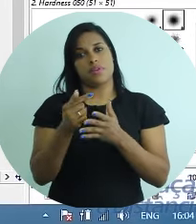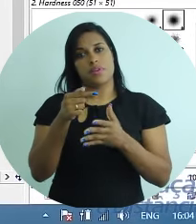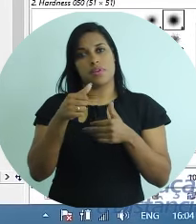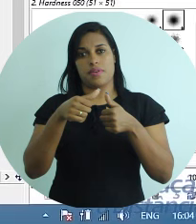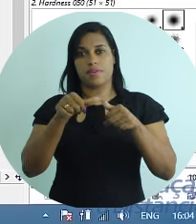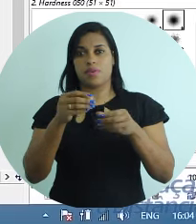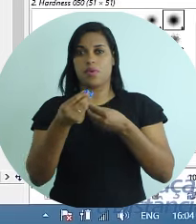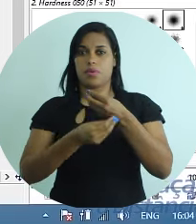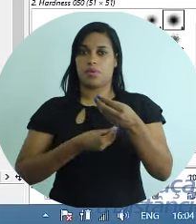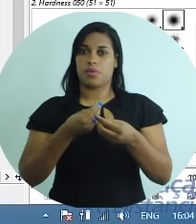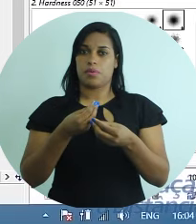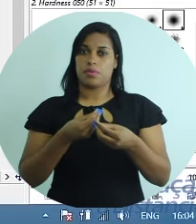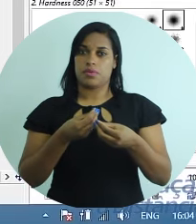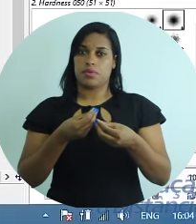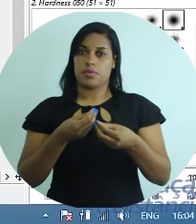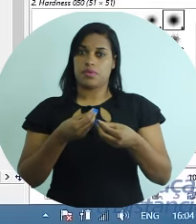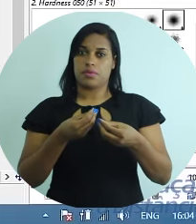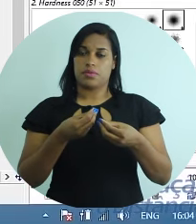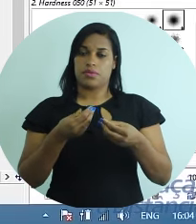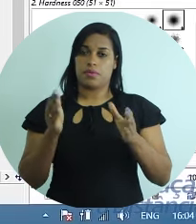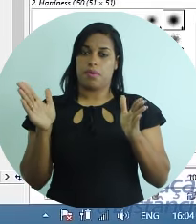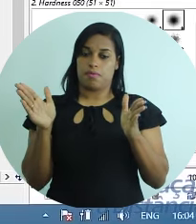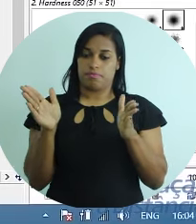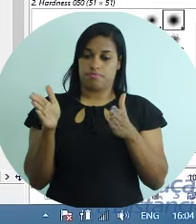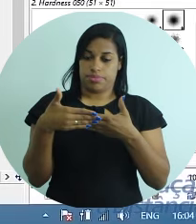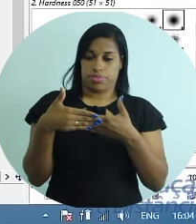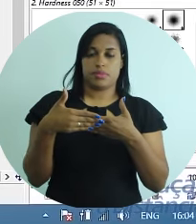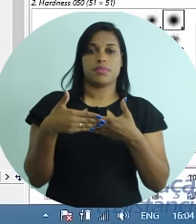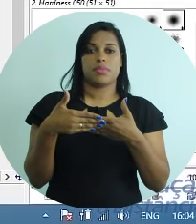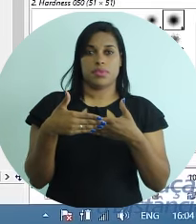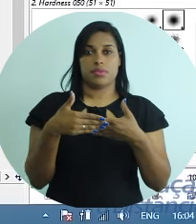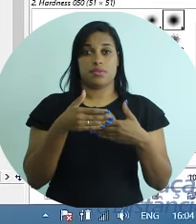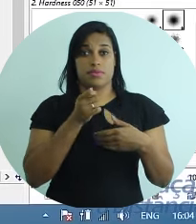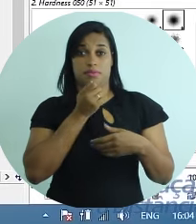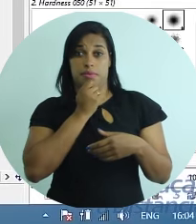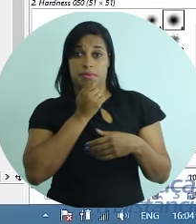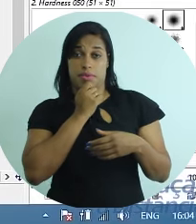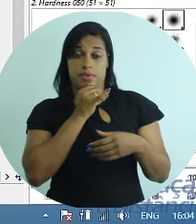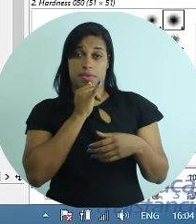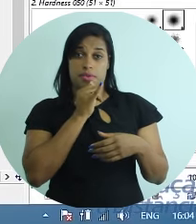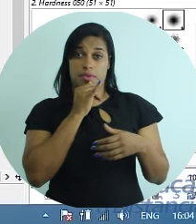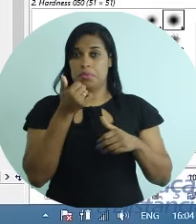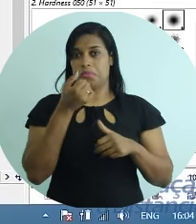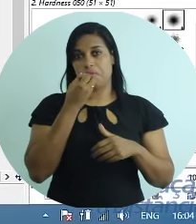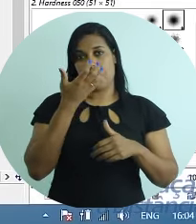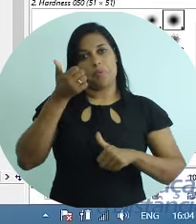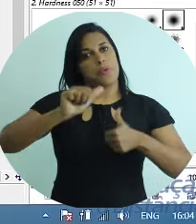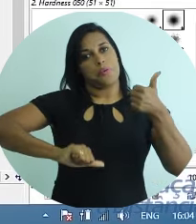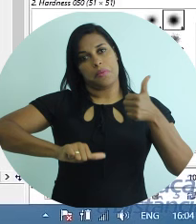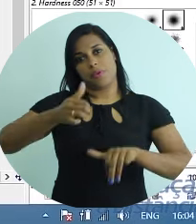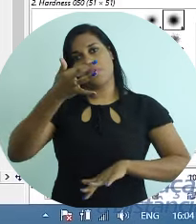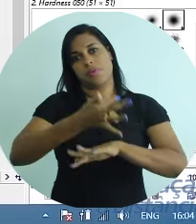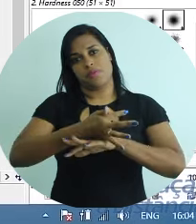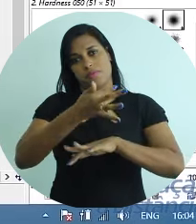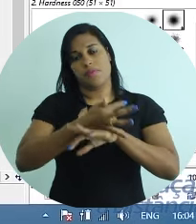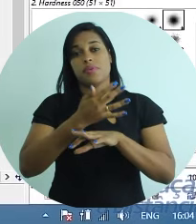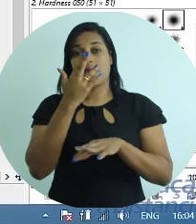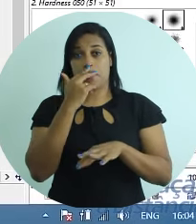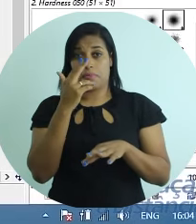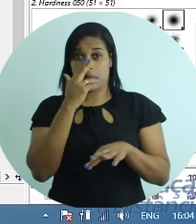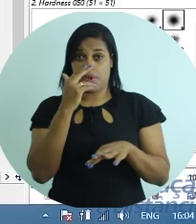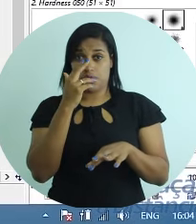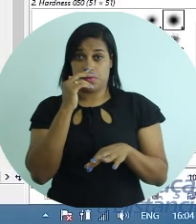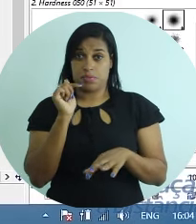achatada. Ou seja, ela não ficou, pelo menos assim, com uma boa qualidade, pelo menos com a mesma